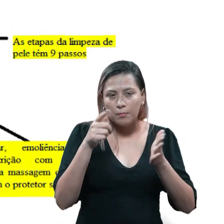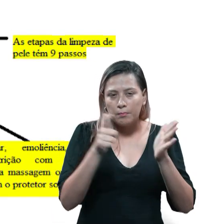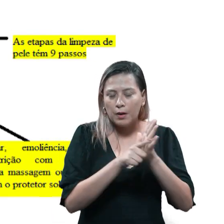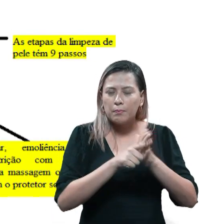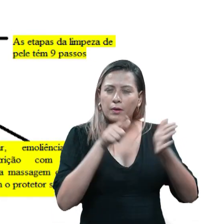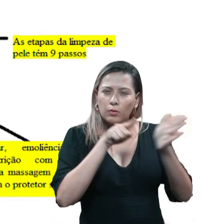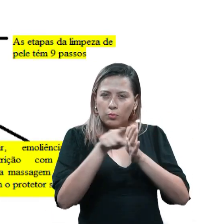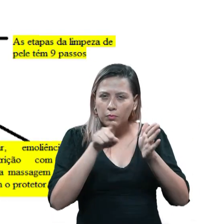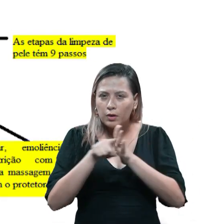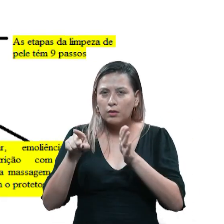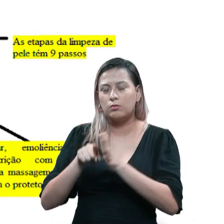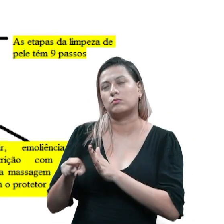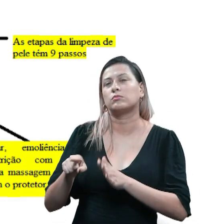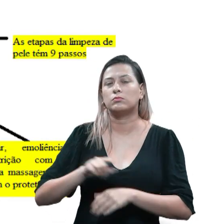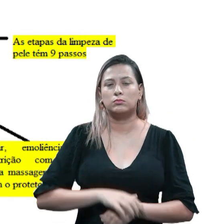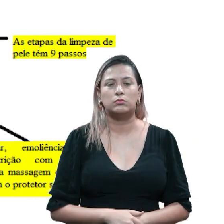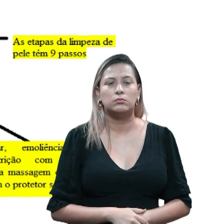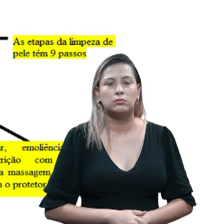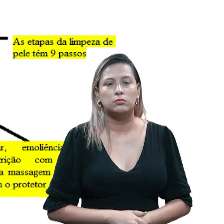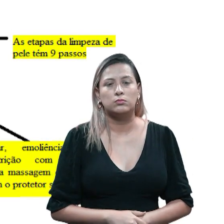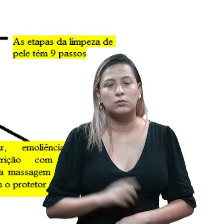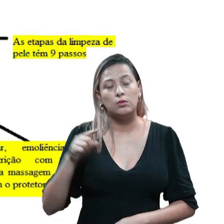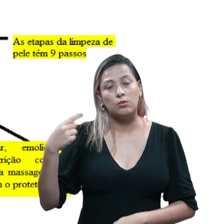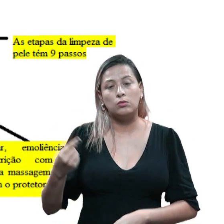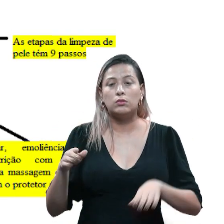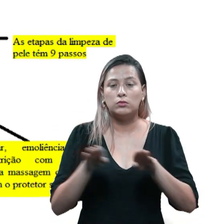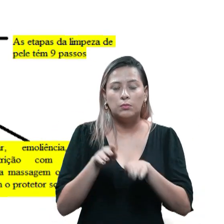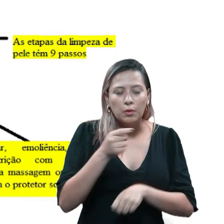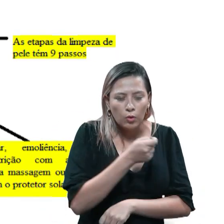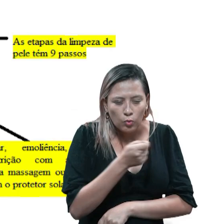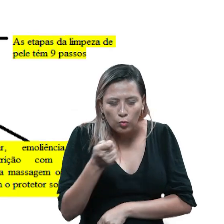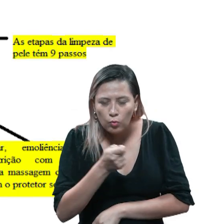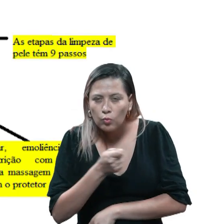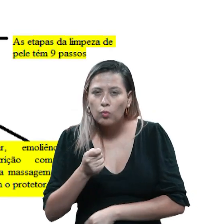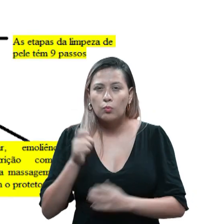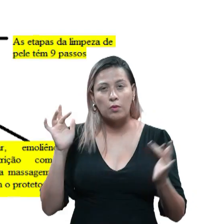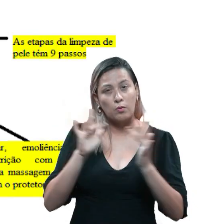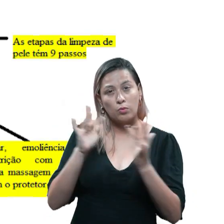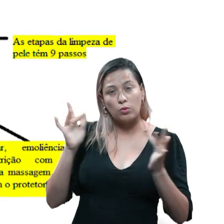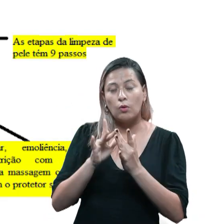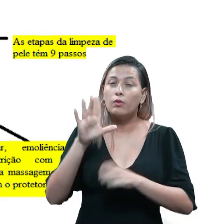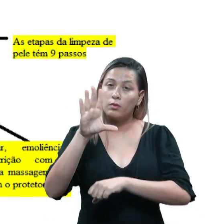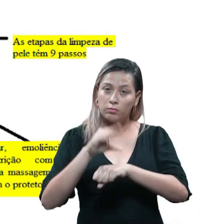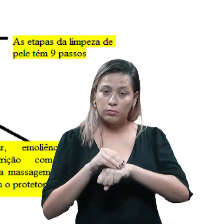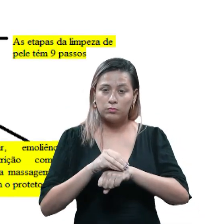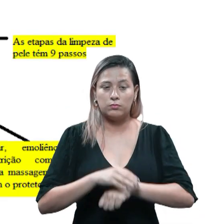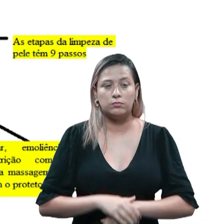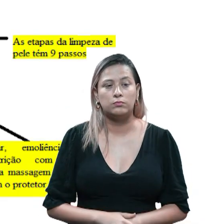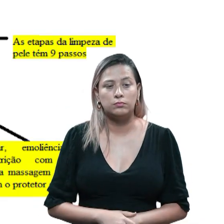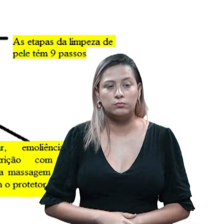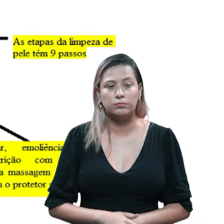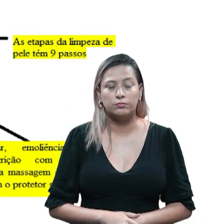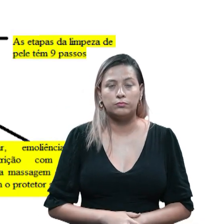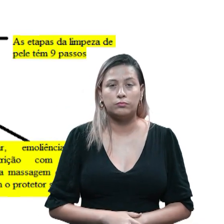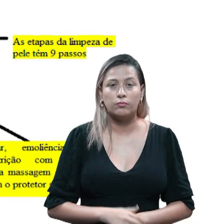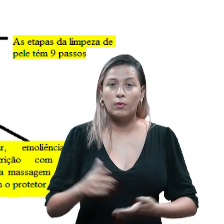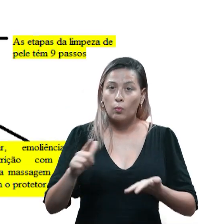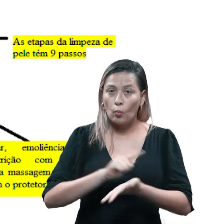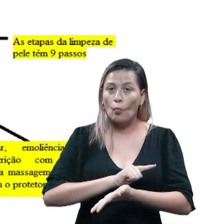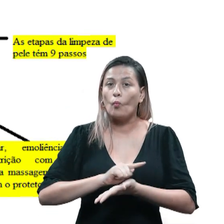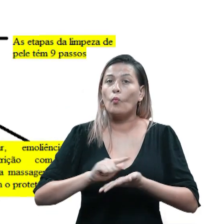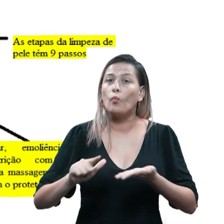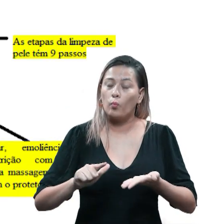anamnese. Outros elementos para avaliação, lupa, o toque, a fotografia. A asepsia é